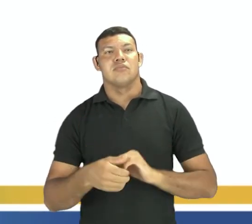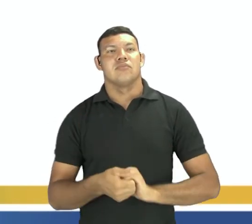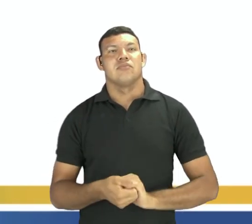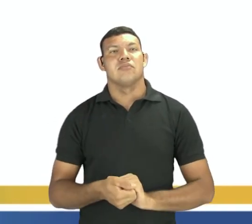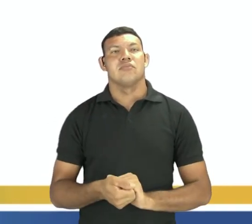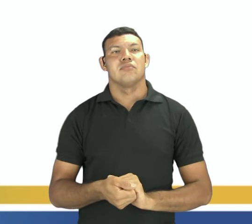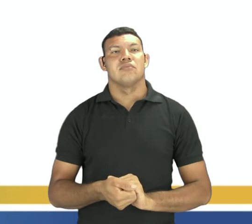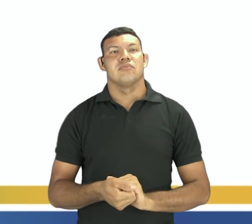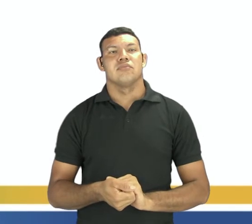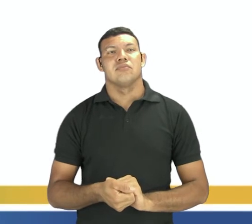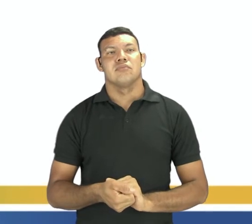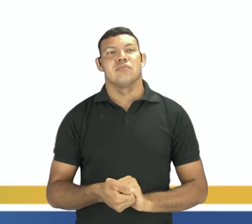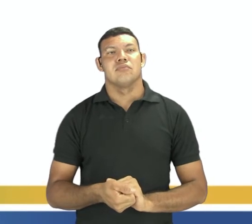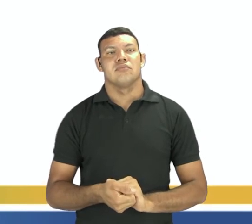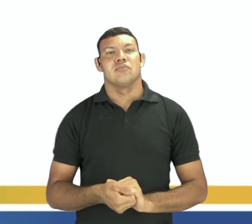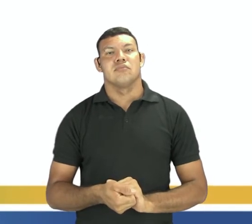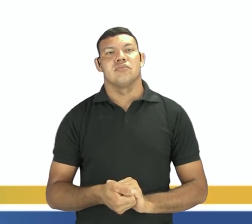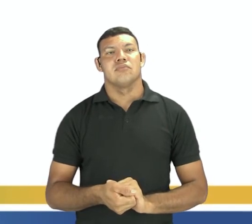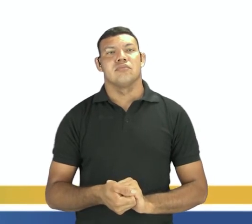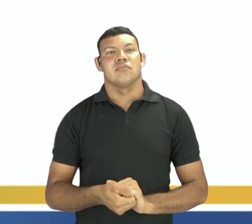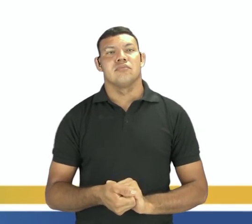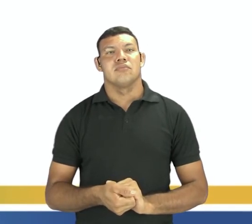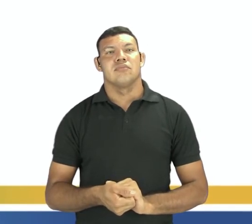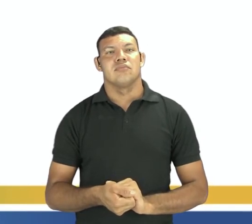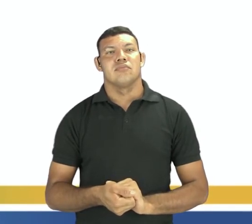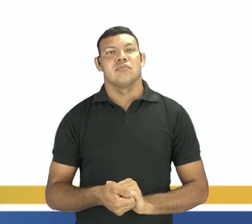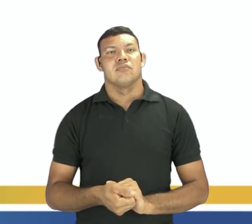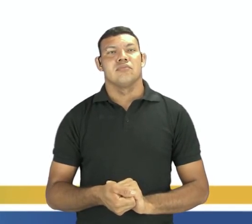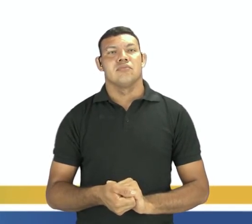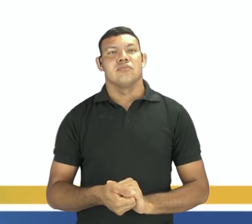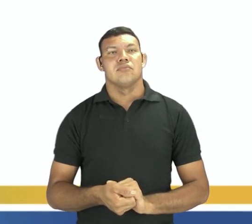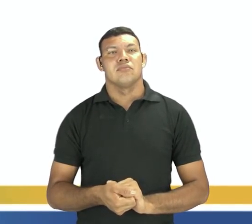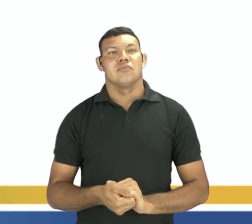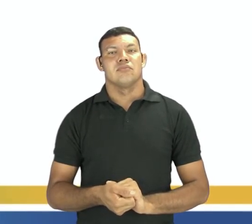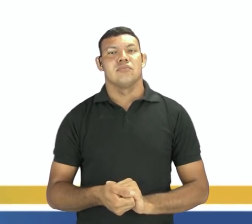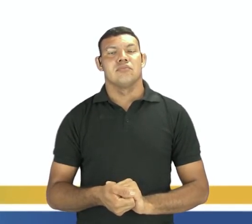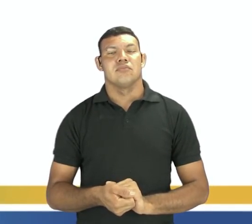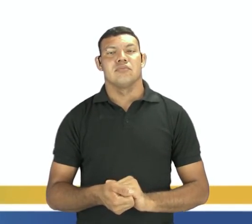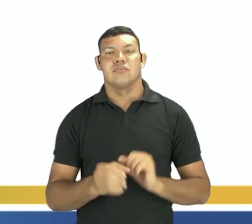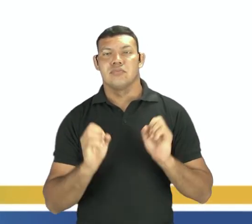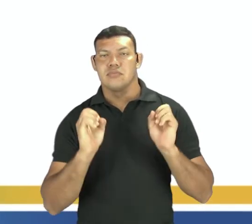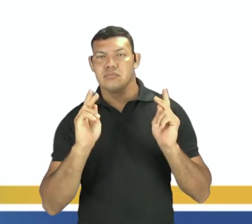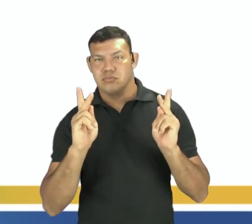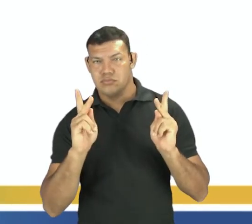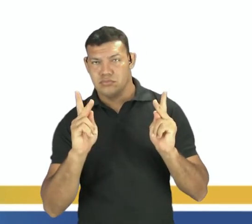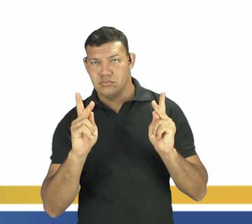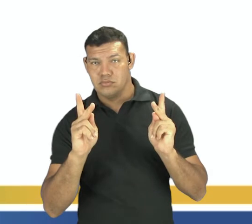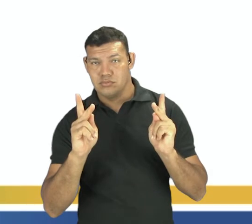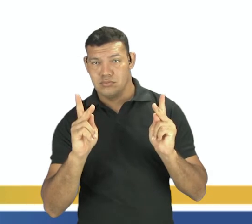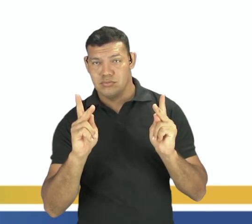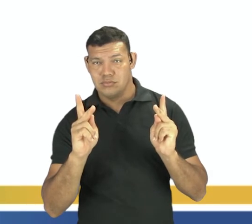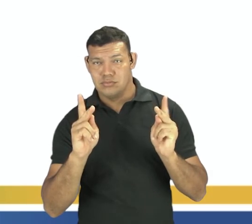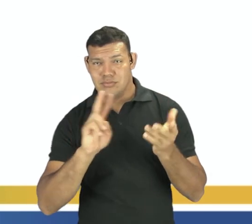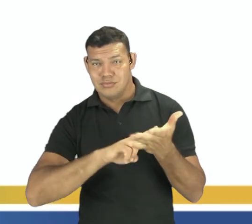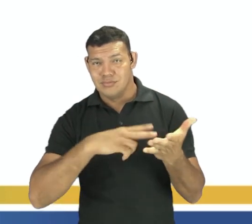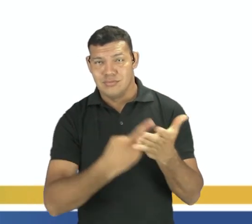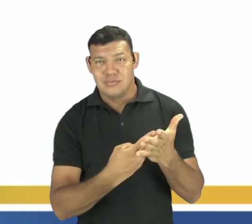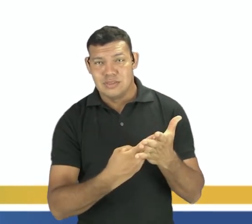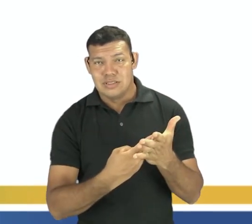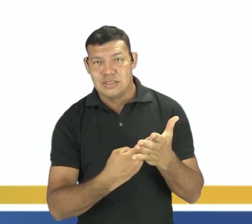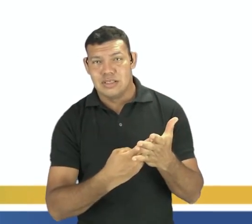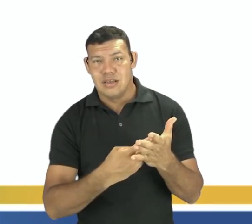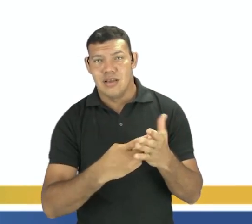is being given to the daughter by the parents. Ok? Desculpa, não traduzi a letra